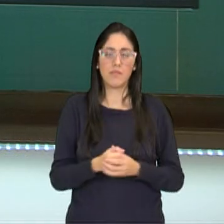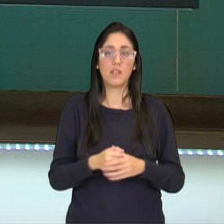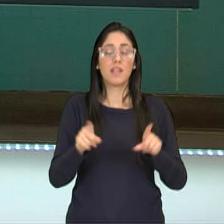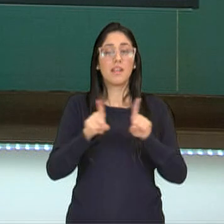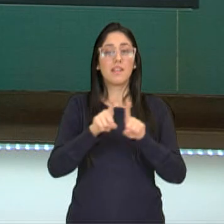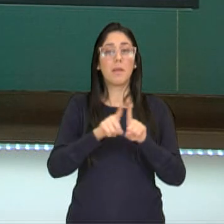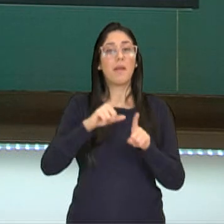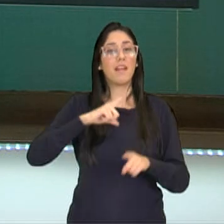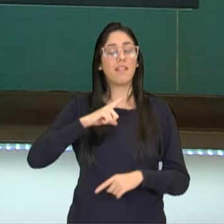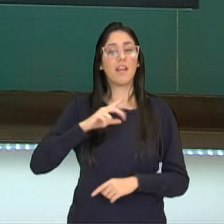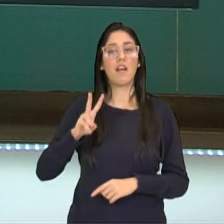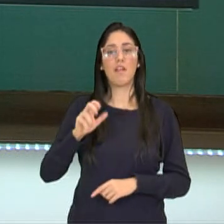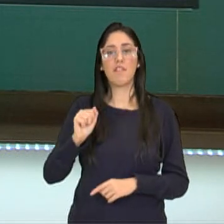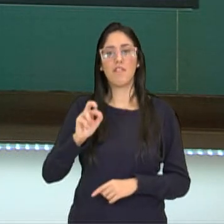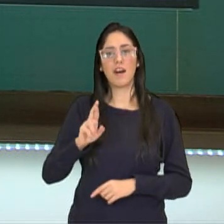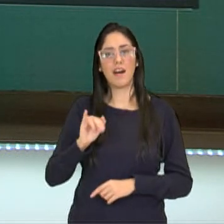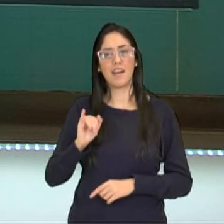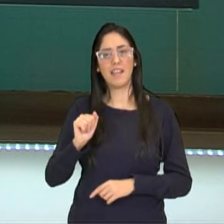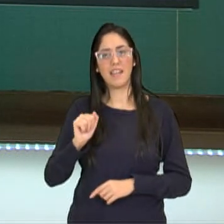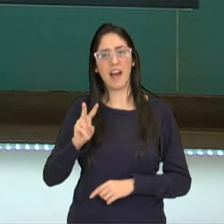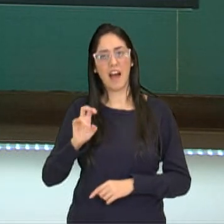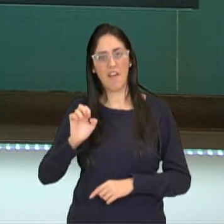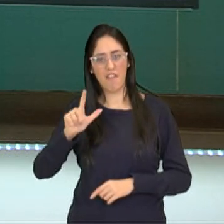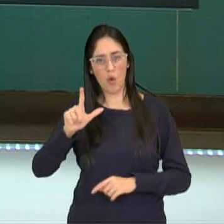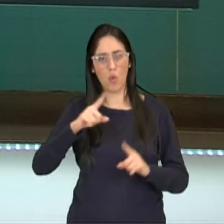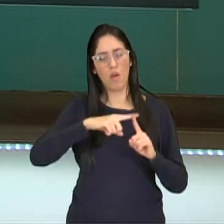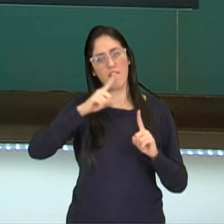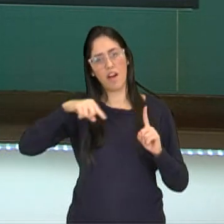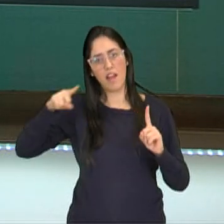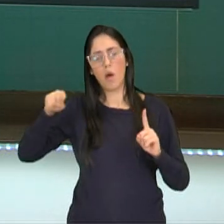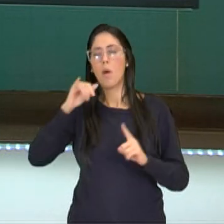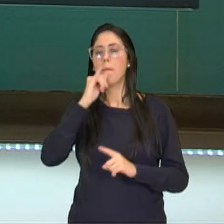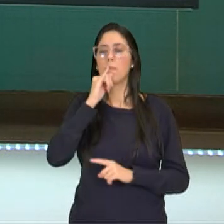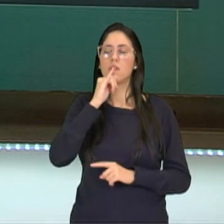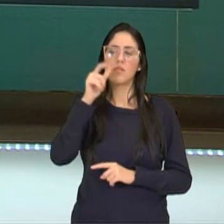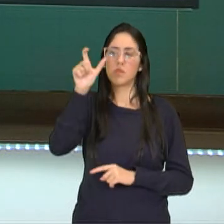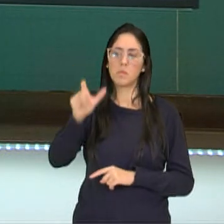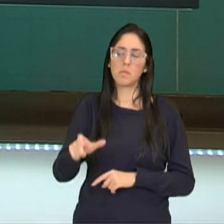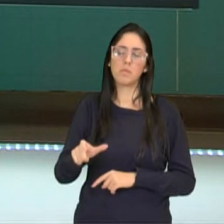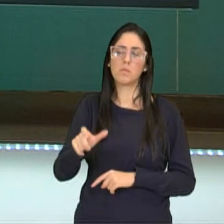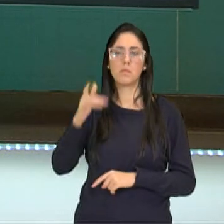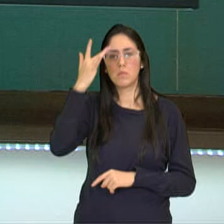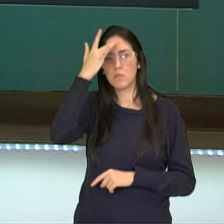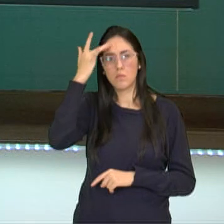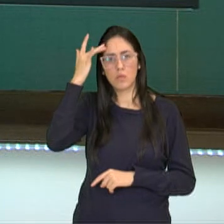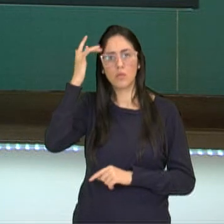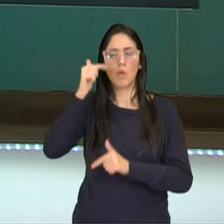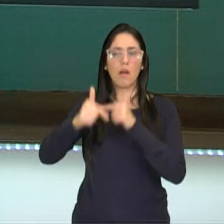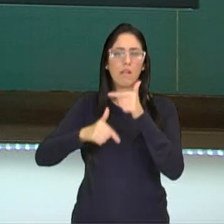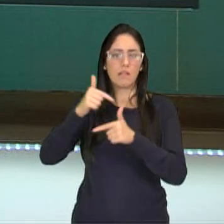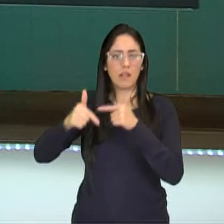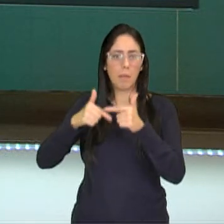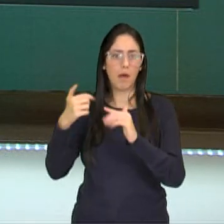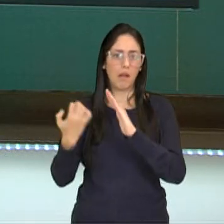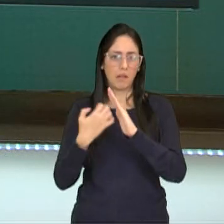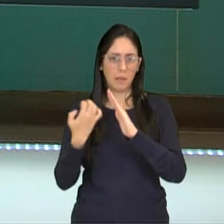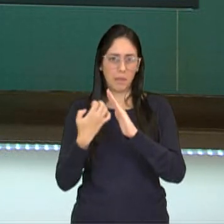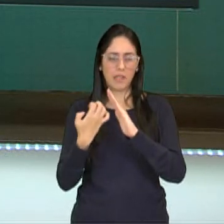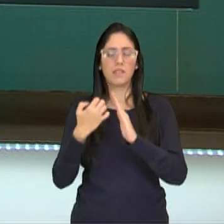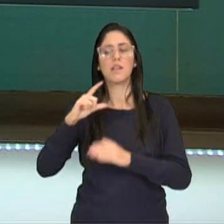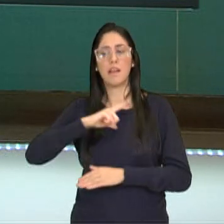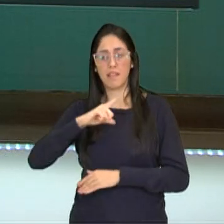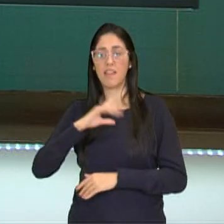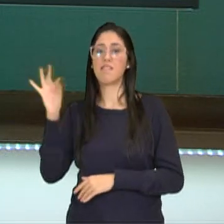as variáveis. Por exemplo, o pai trabalha numa empresa por comissão. Ela tem uma parte fixa de salário e tem uma